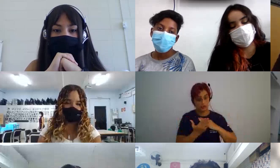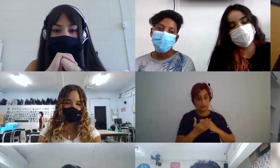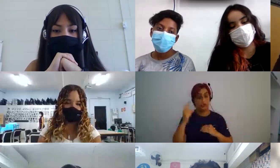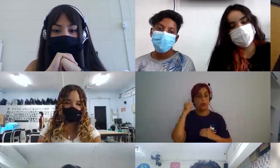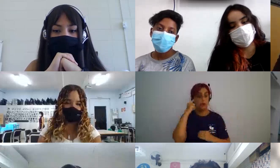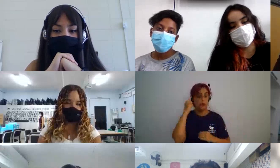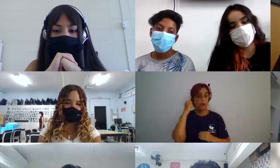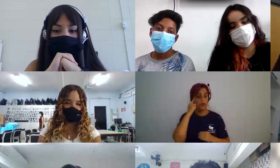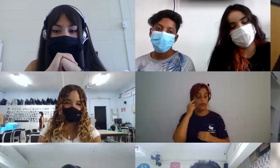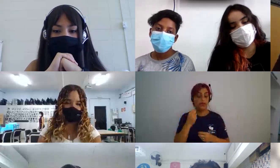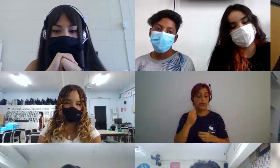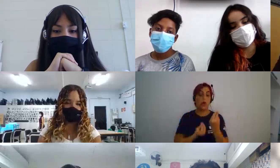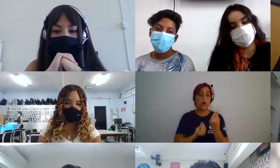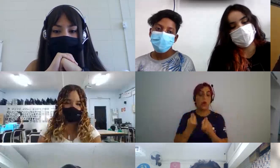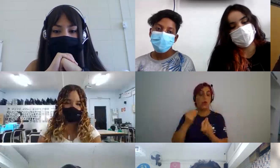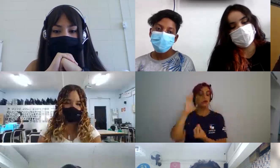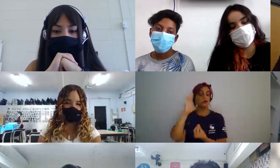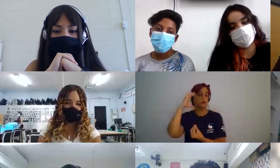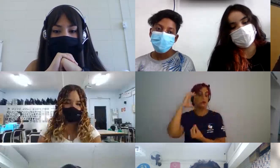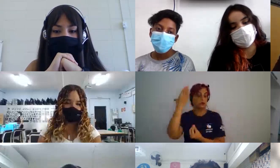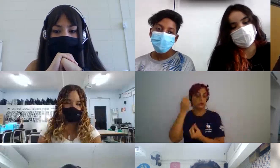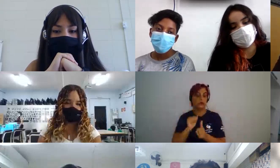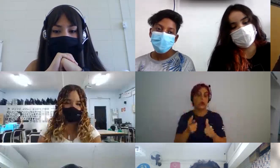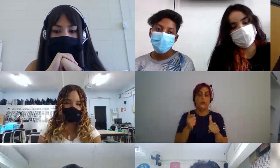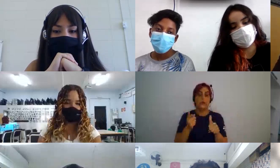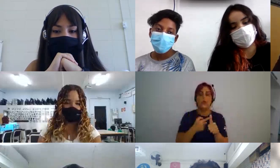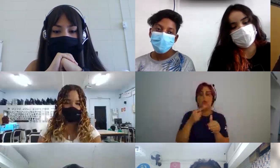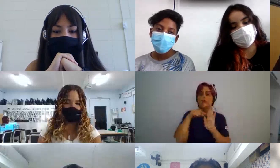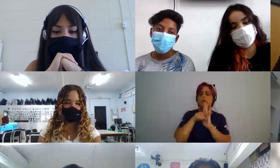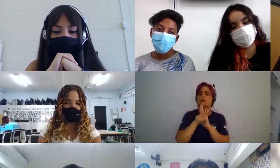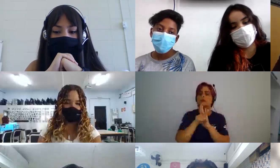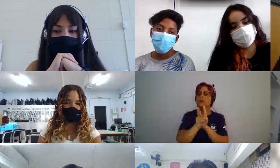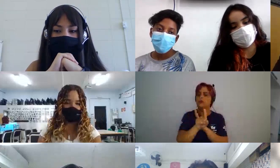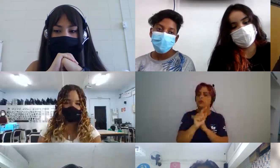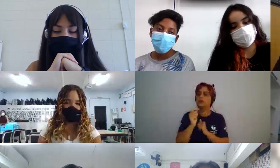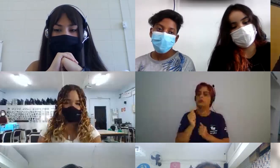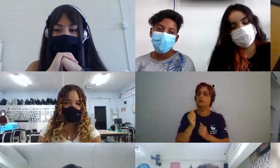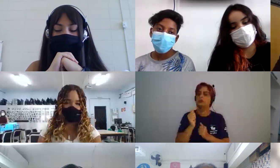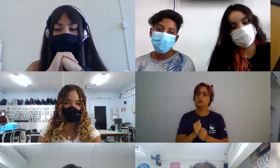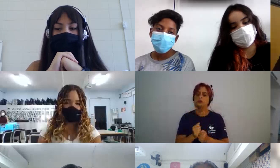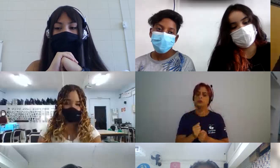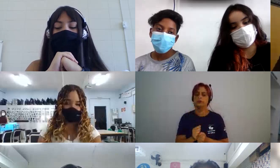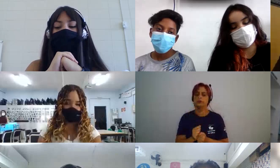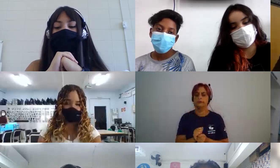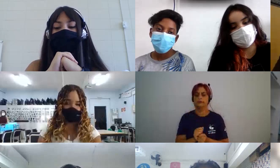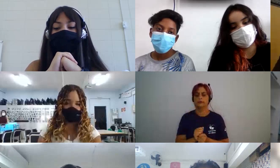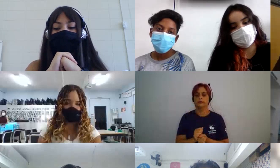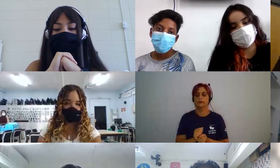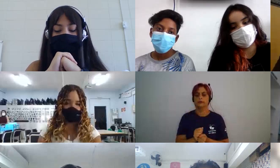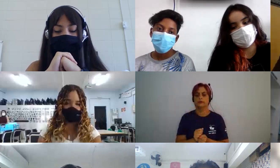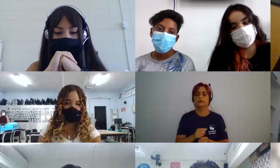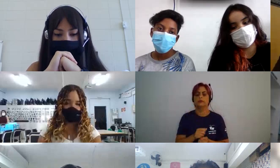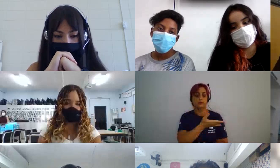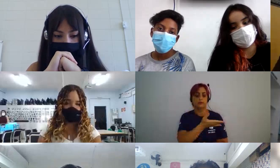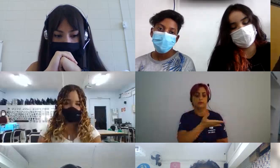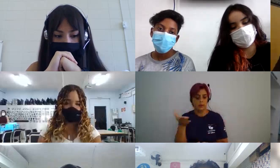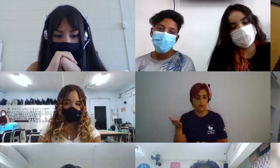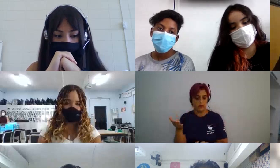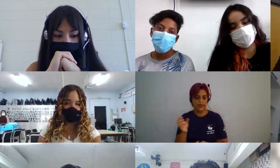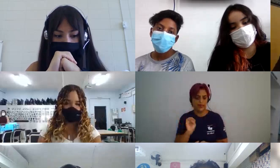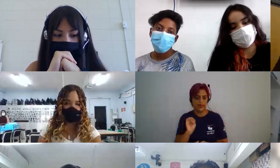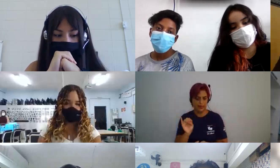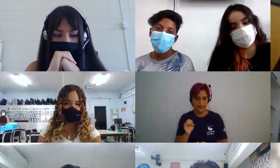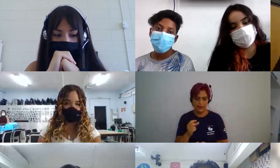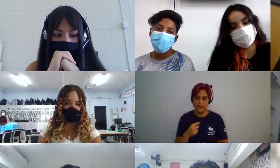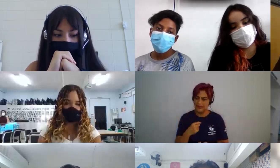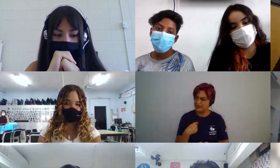pensar em caminhos para isso. E aí, uma primeira perguntinha que eu queria ouvir a opinião de vocês e perguntar para vocês se a gente está certo ou